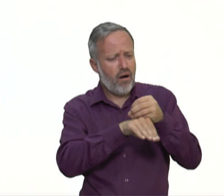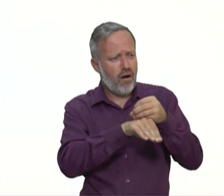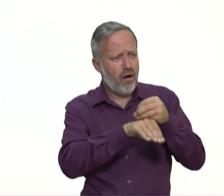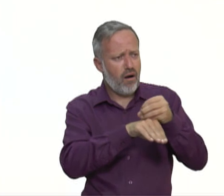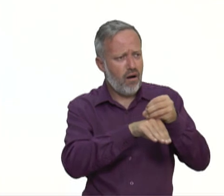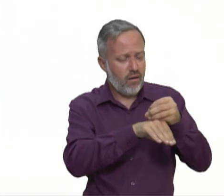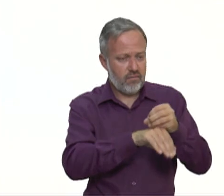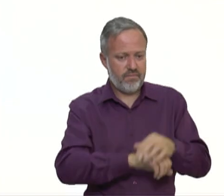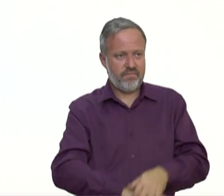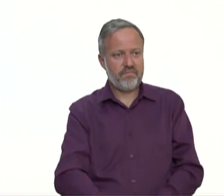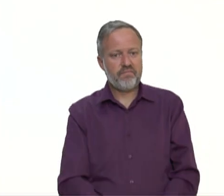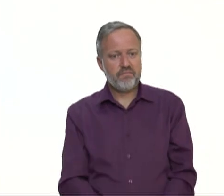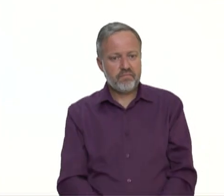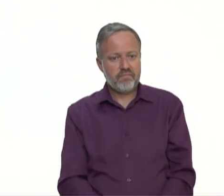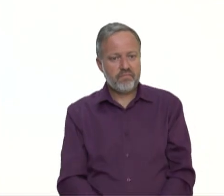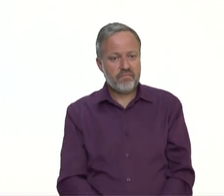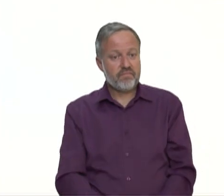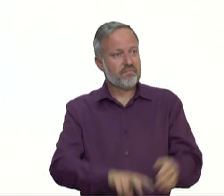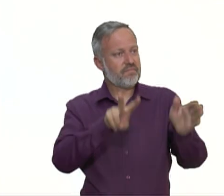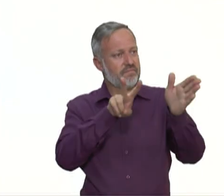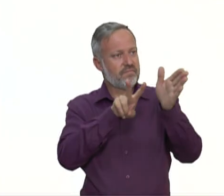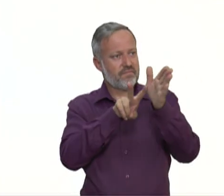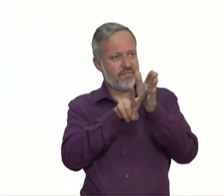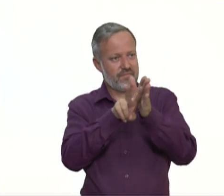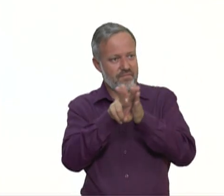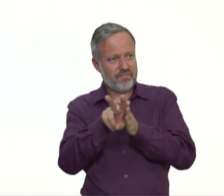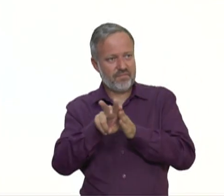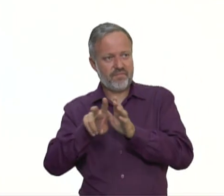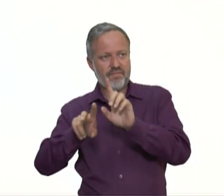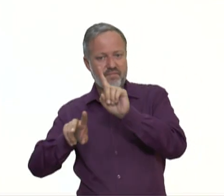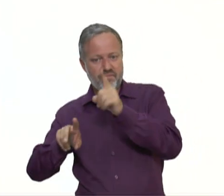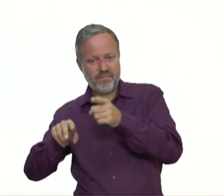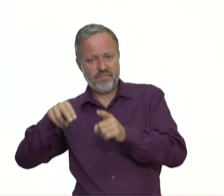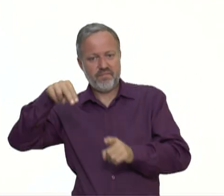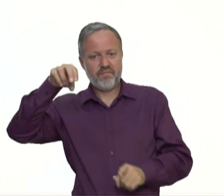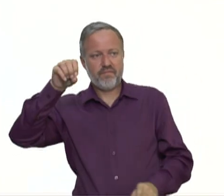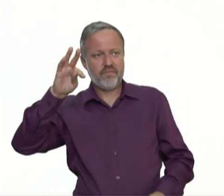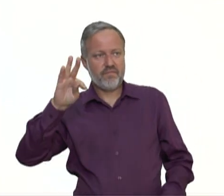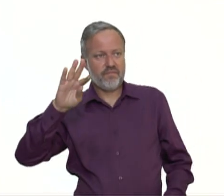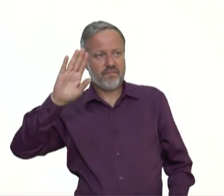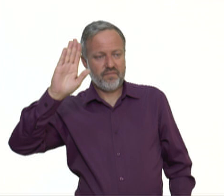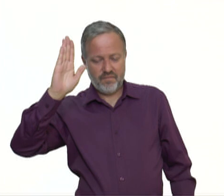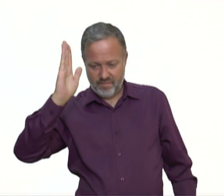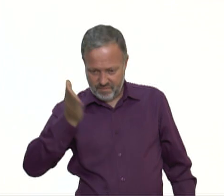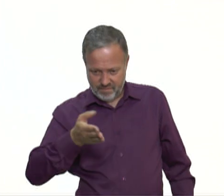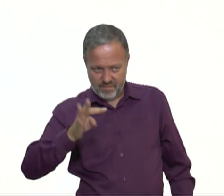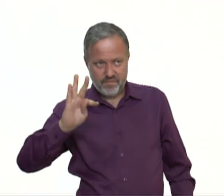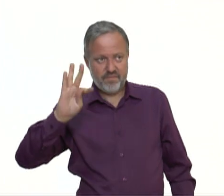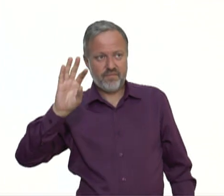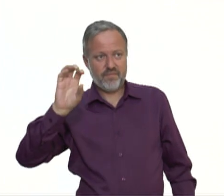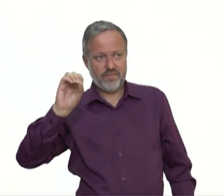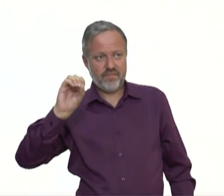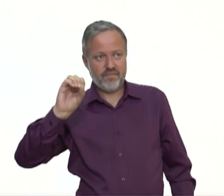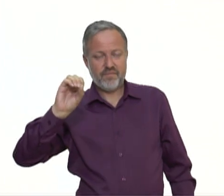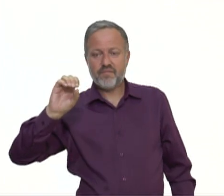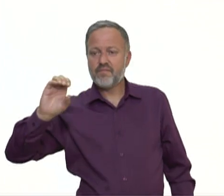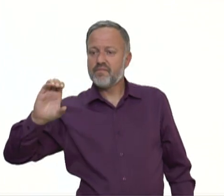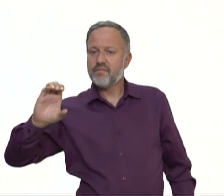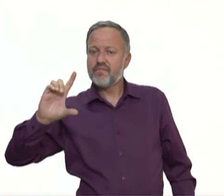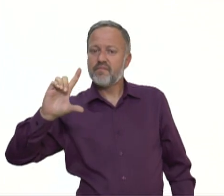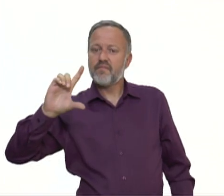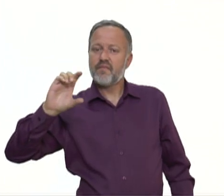2. The bird flew away because Sue blank not to close the